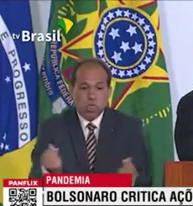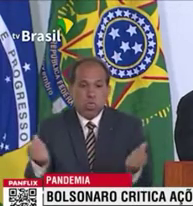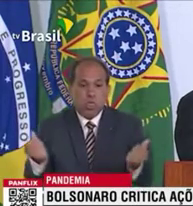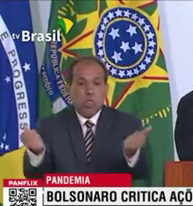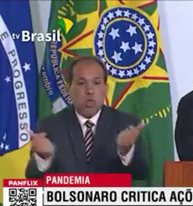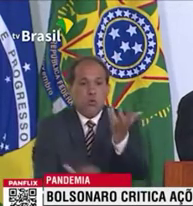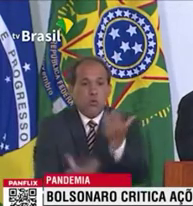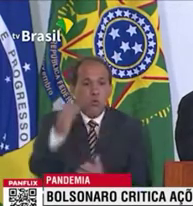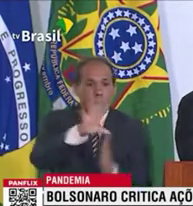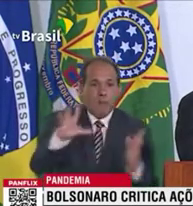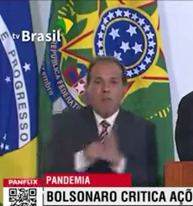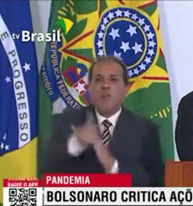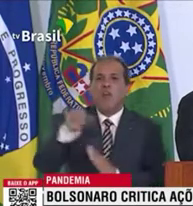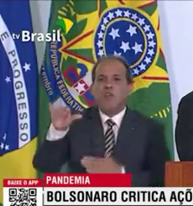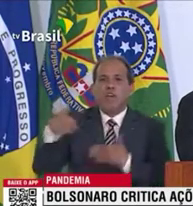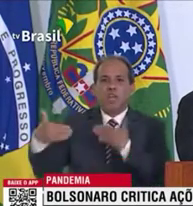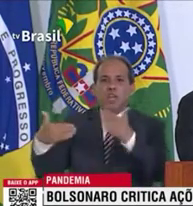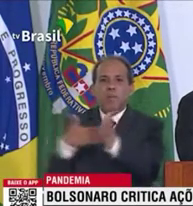barreiras comerciais contra o Brasil.